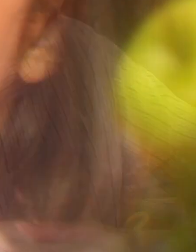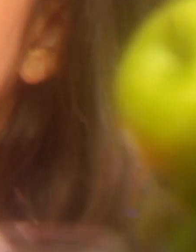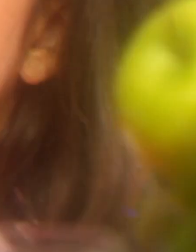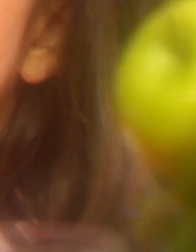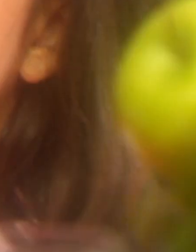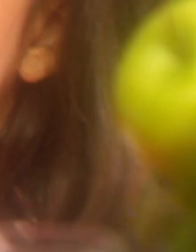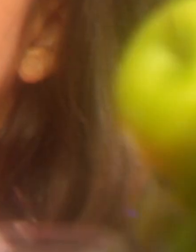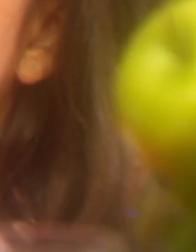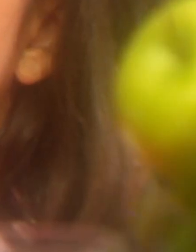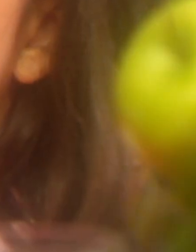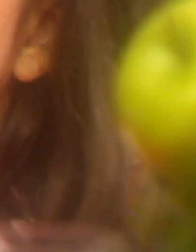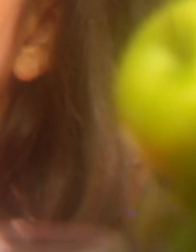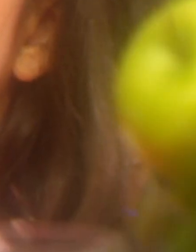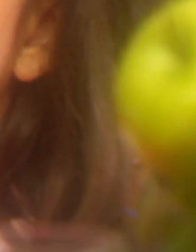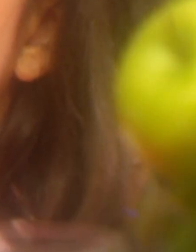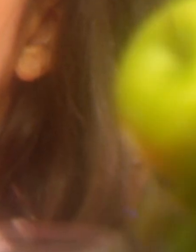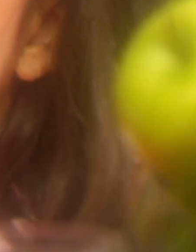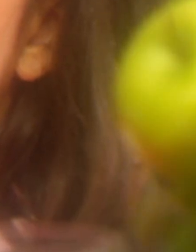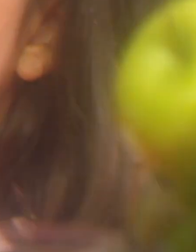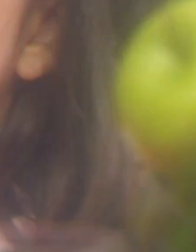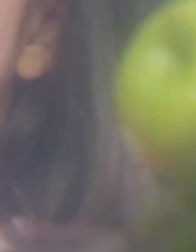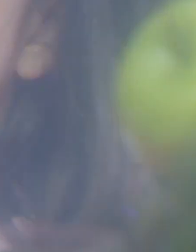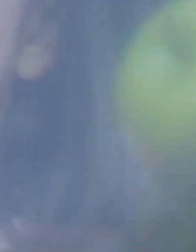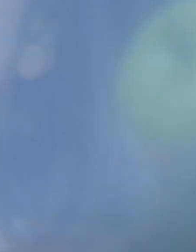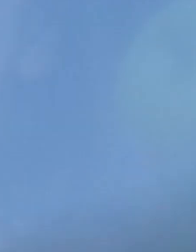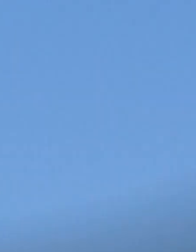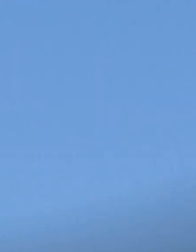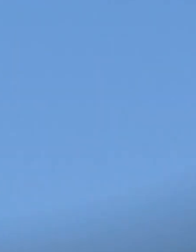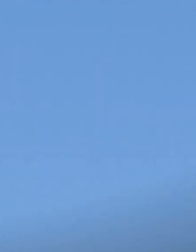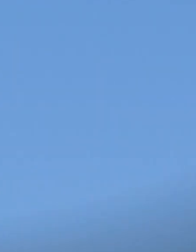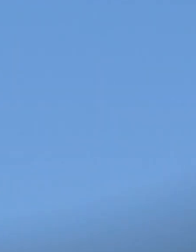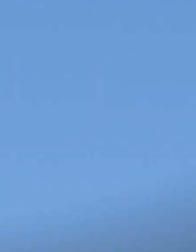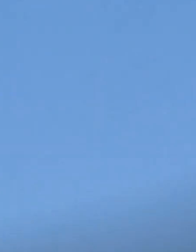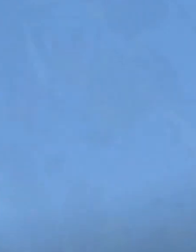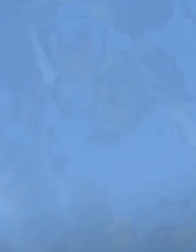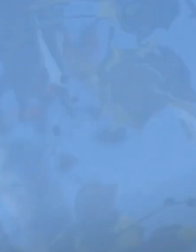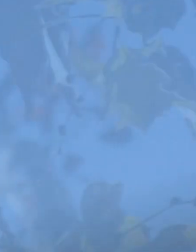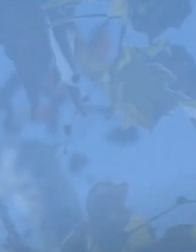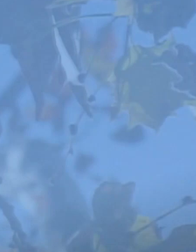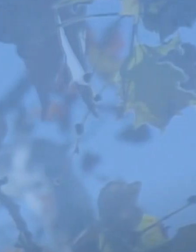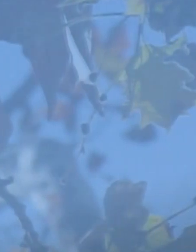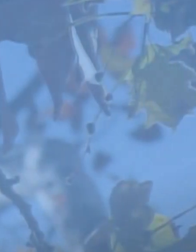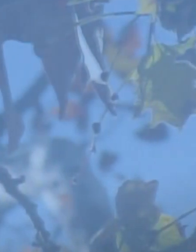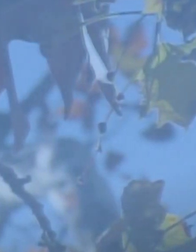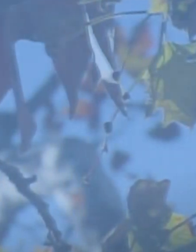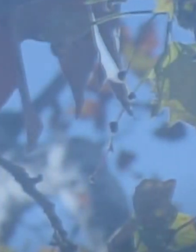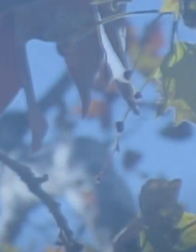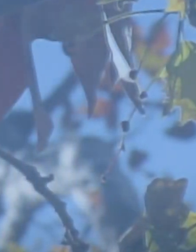agradecer, pois só